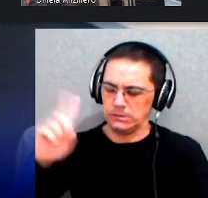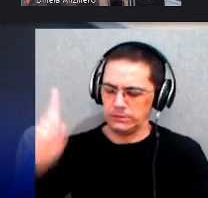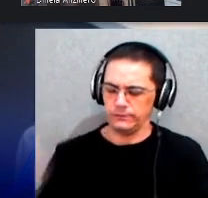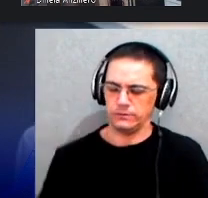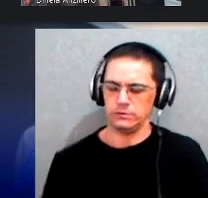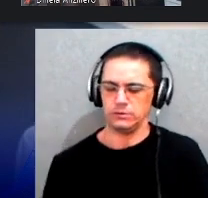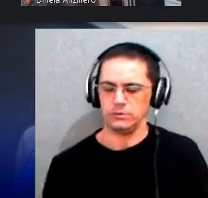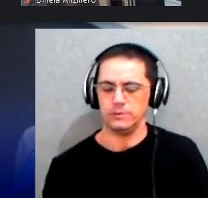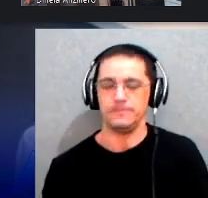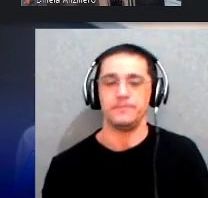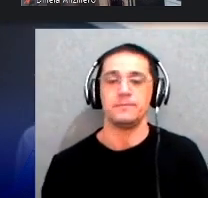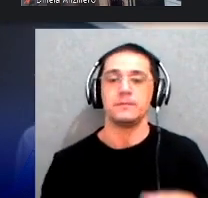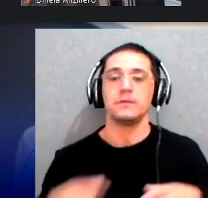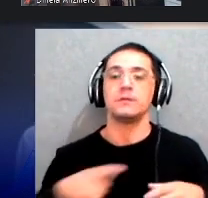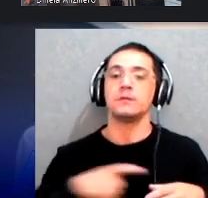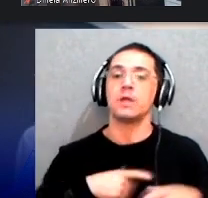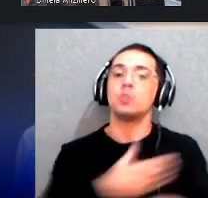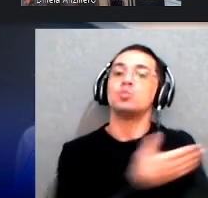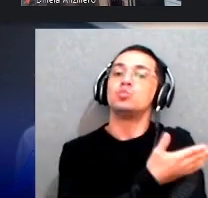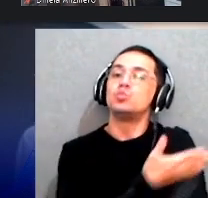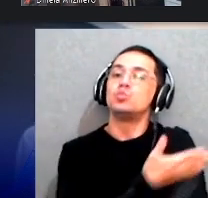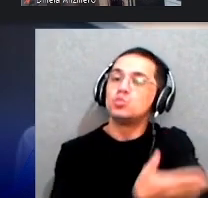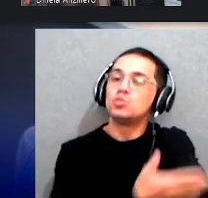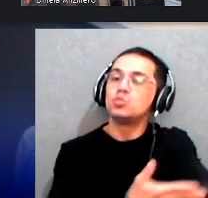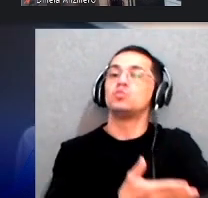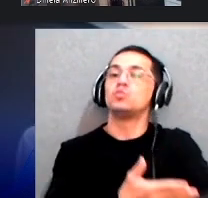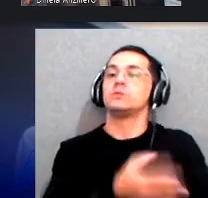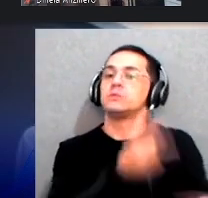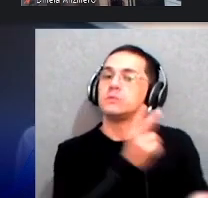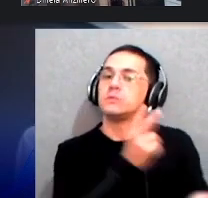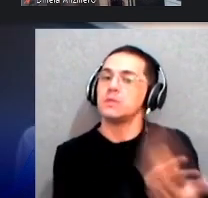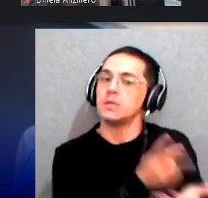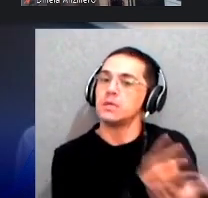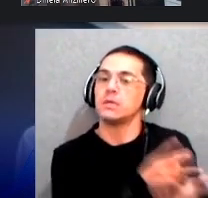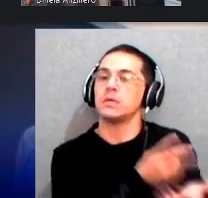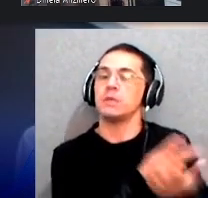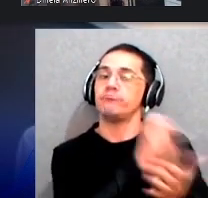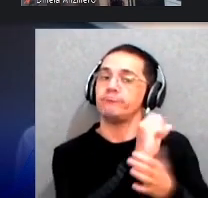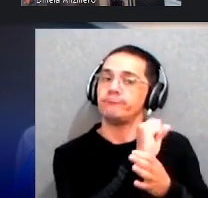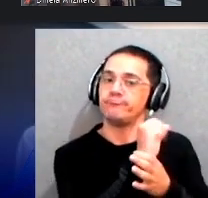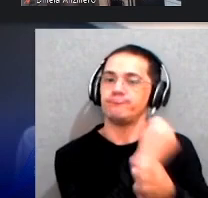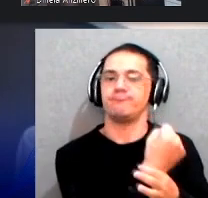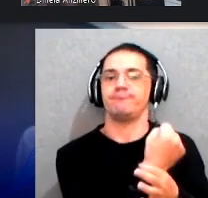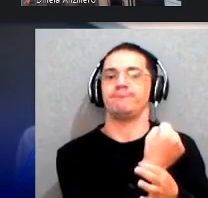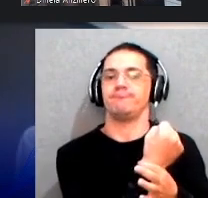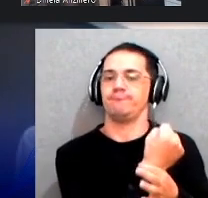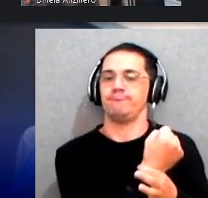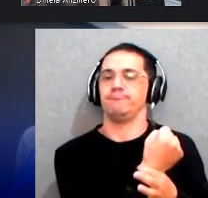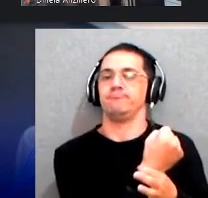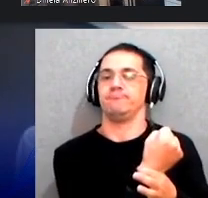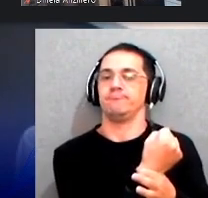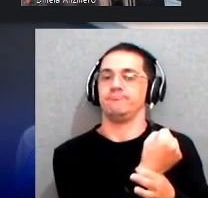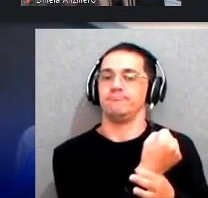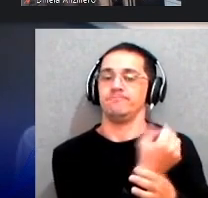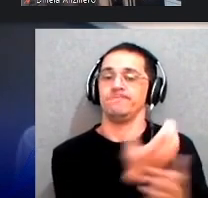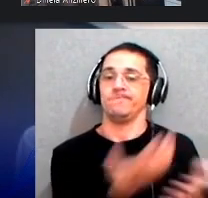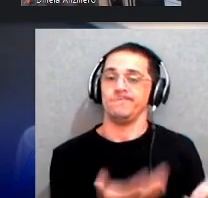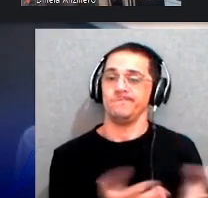Ele não é simplesmente uma solenidade. O rito é importante, é uma garantia, e garantia é uma questão